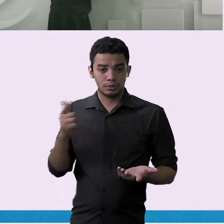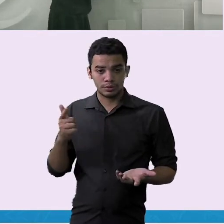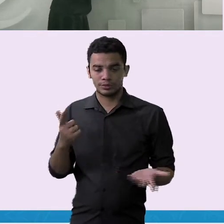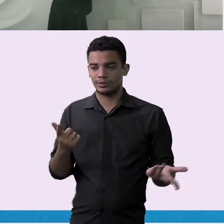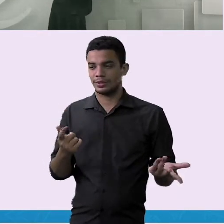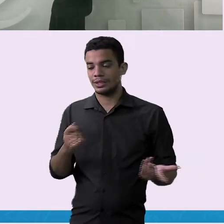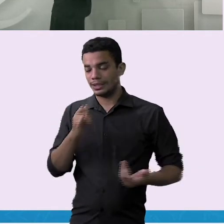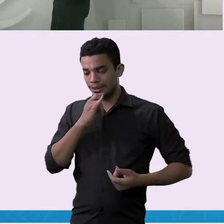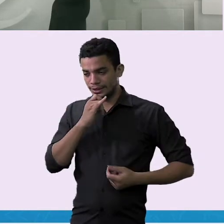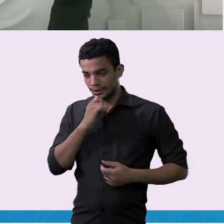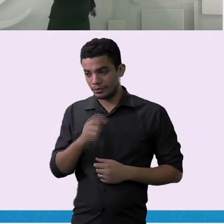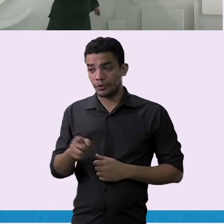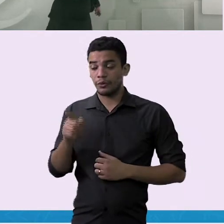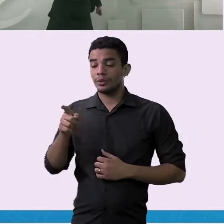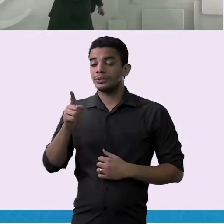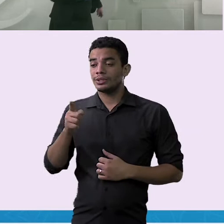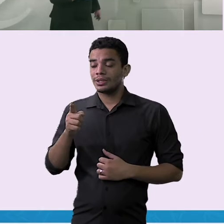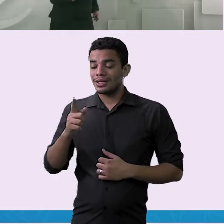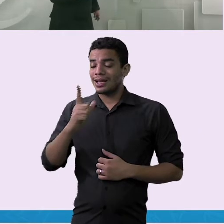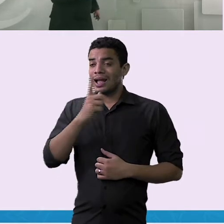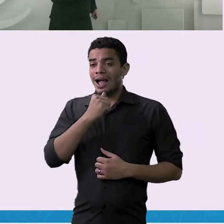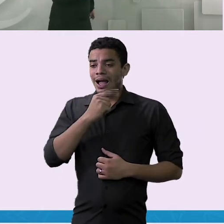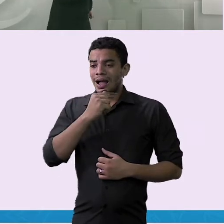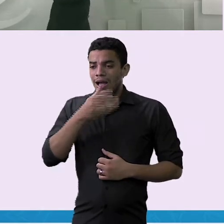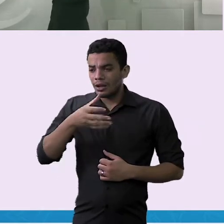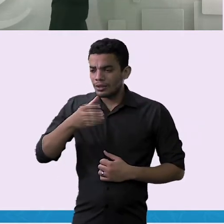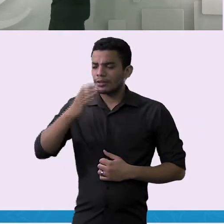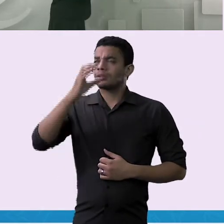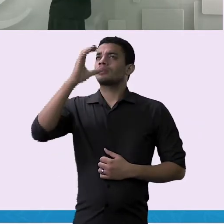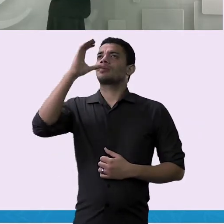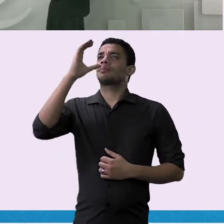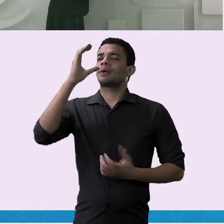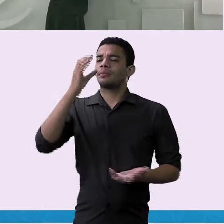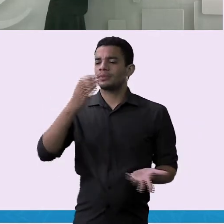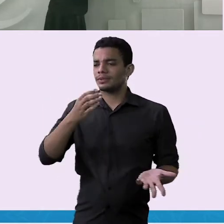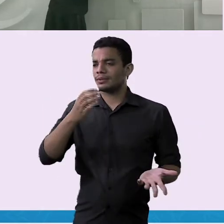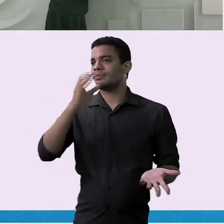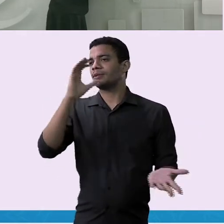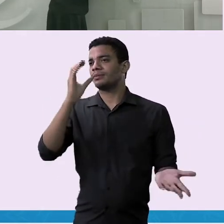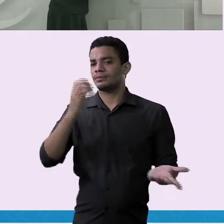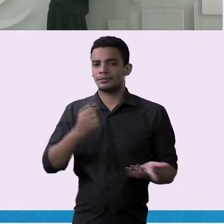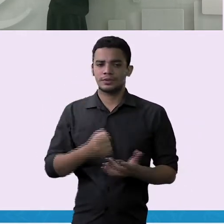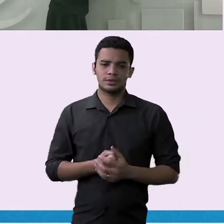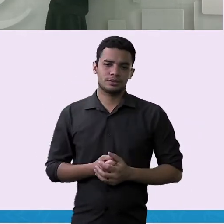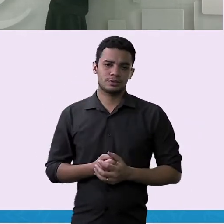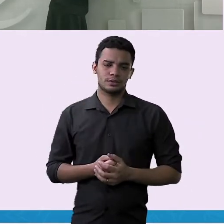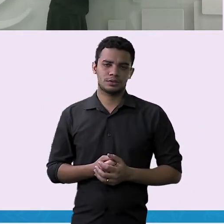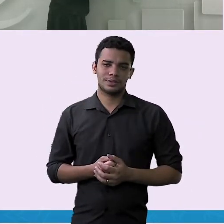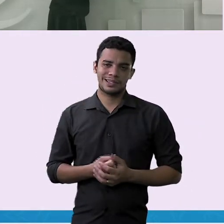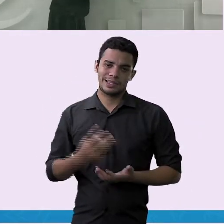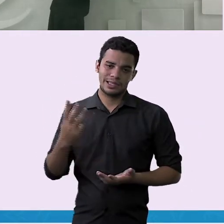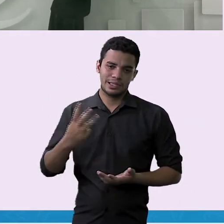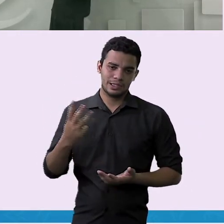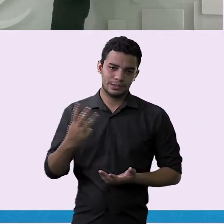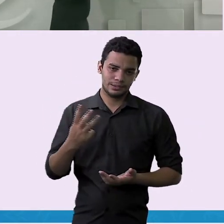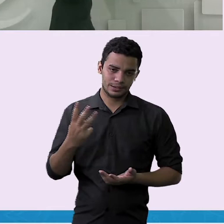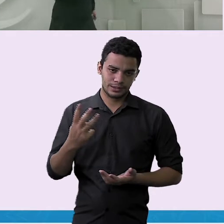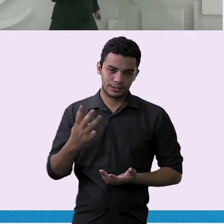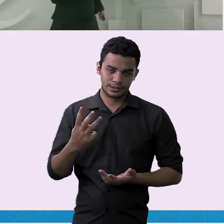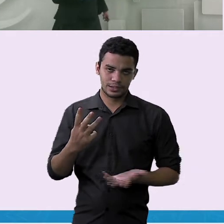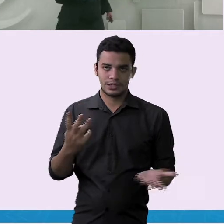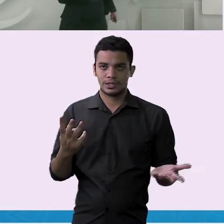Beba água. Beba água. E o terceiro, beba